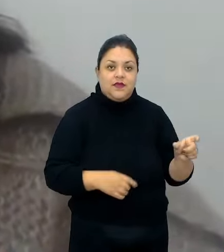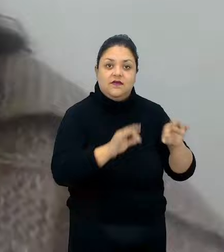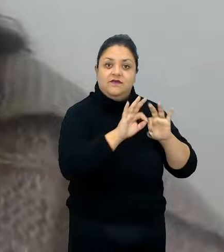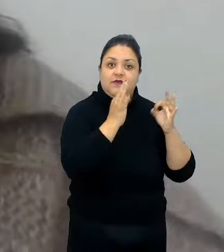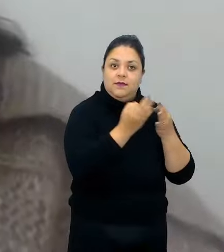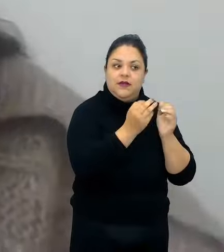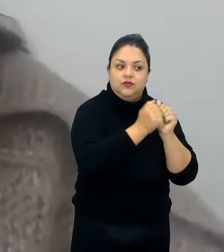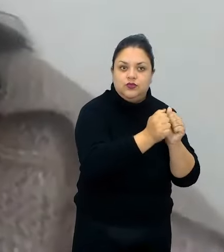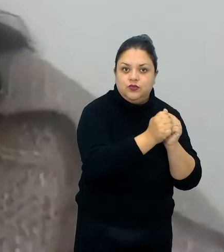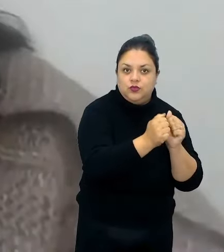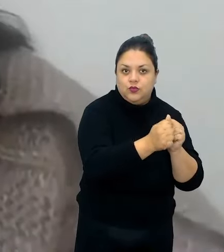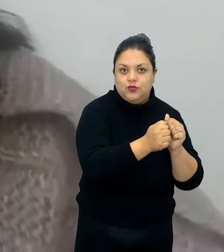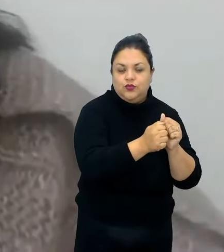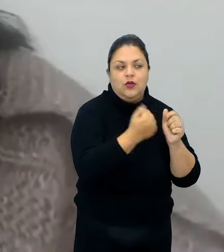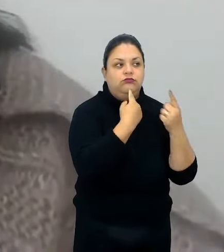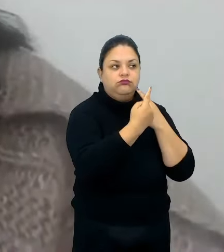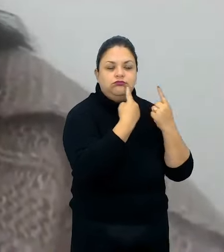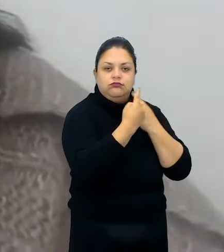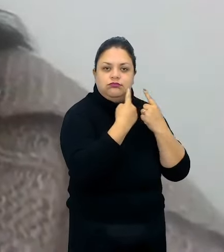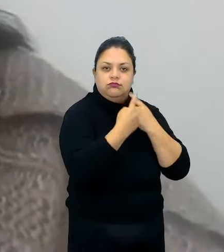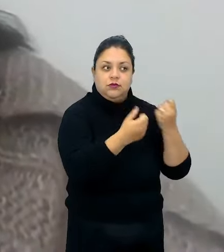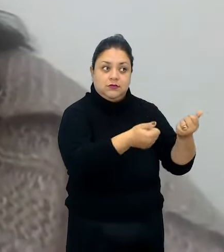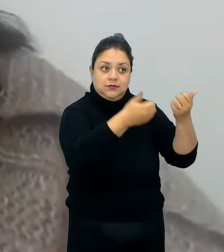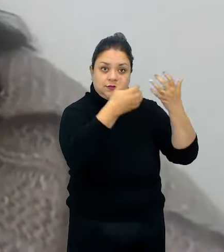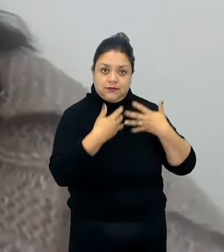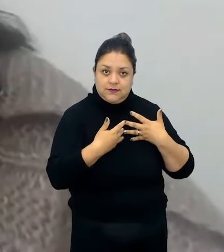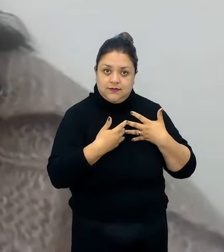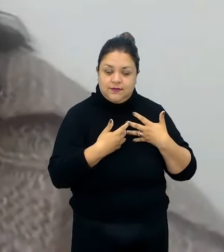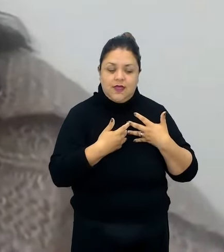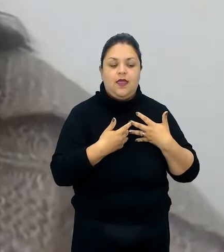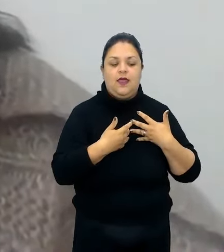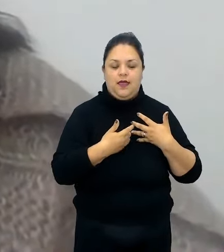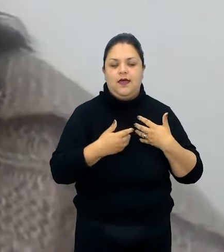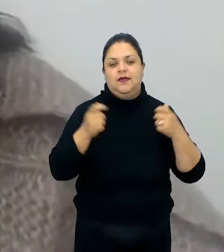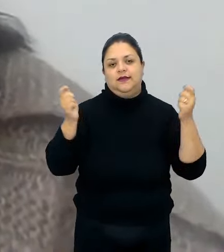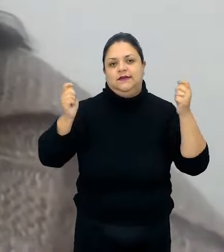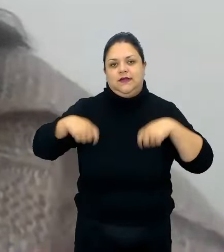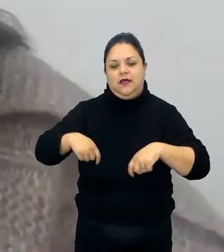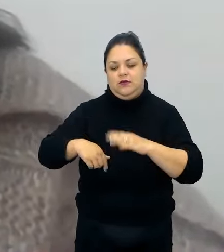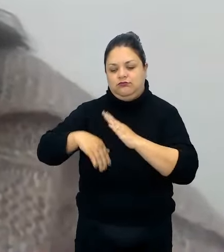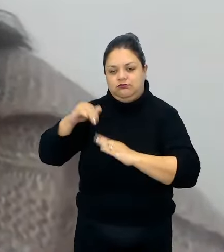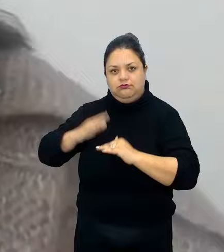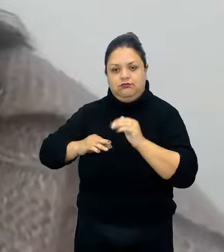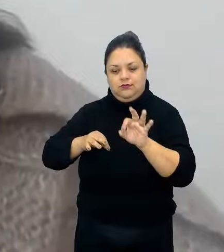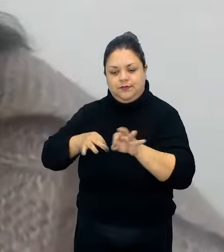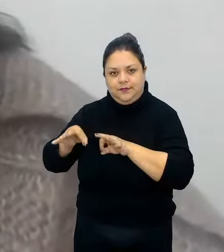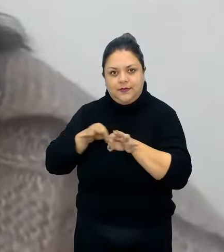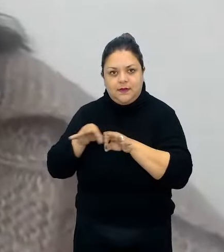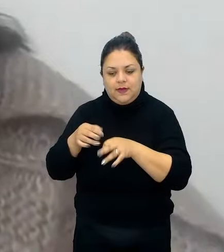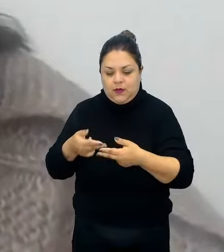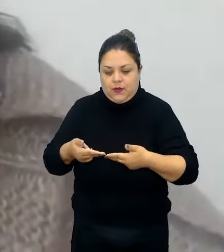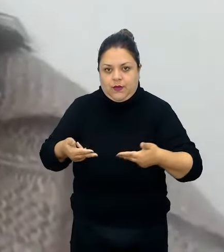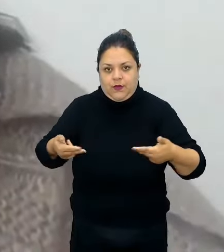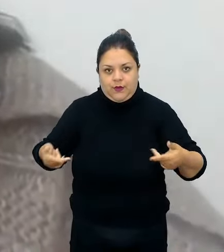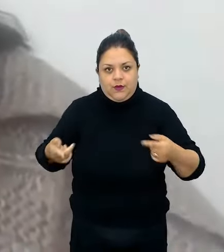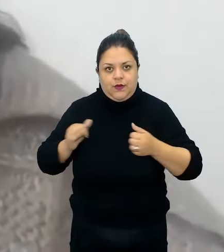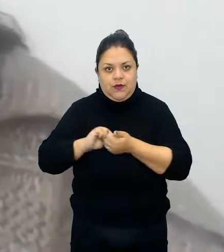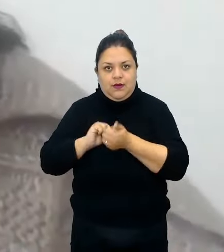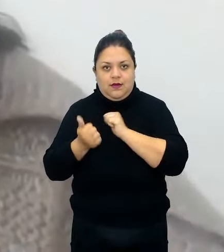mais direto e poder realmente ter os instrumentos necessários que vão favorecer, né,